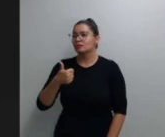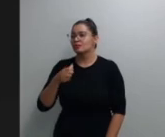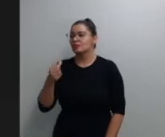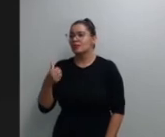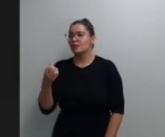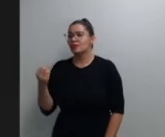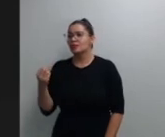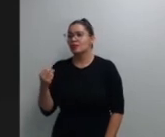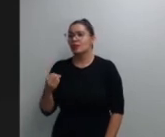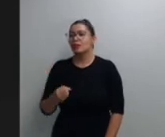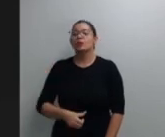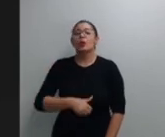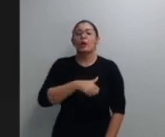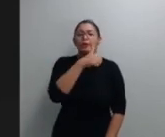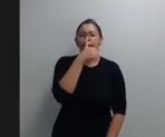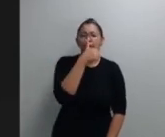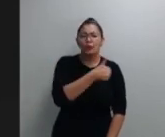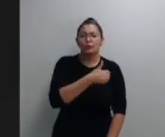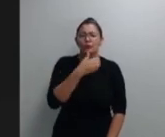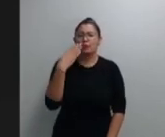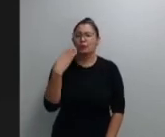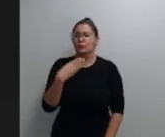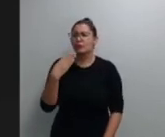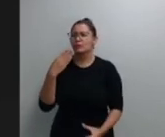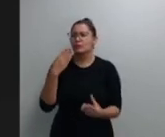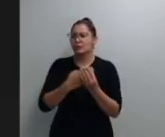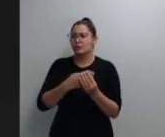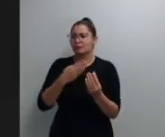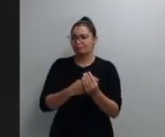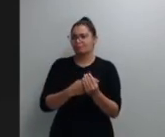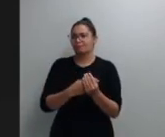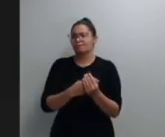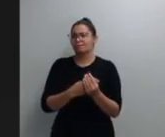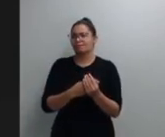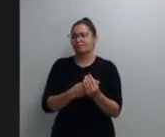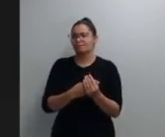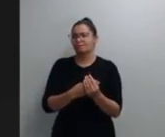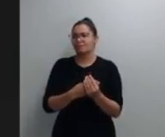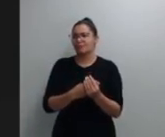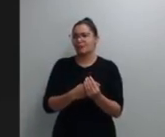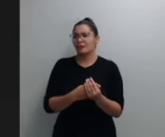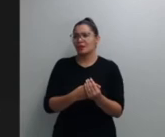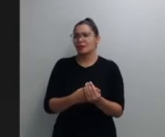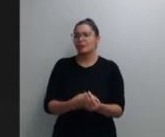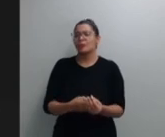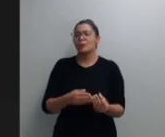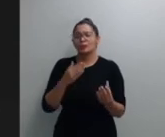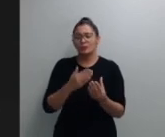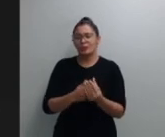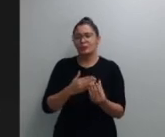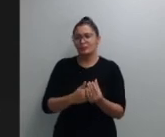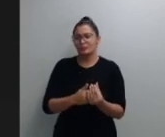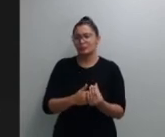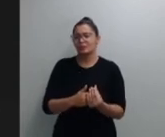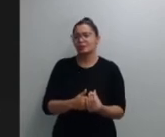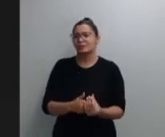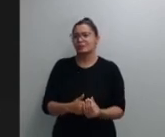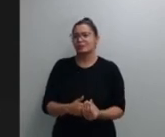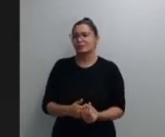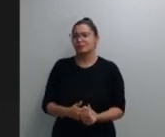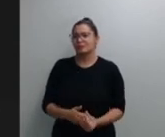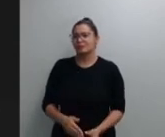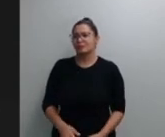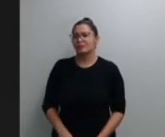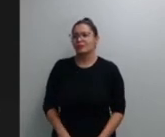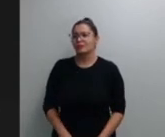quatorze quatorze processos no total com destaques provavelmente processos que irão no caso suscitar